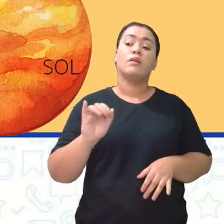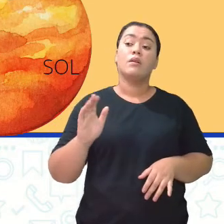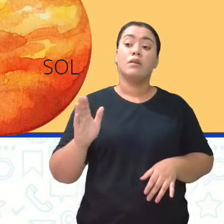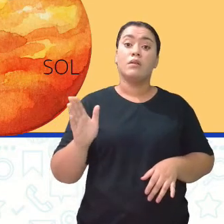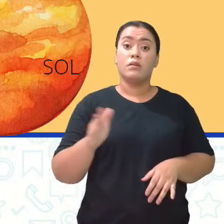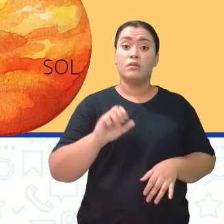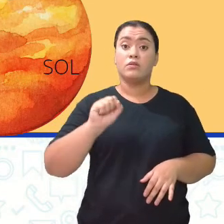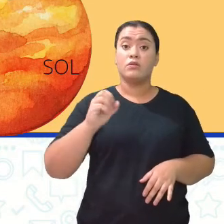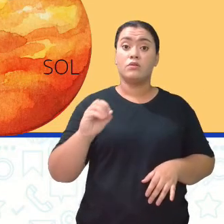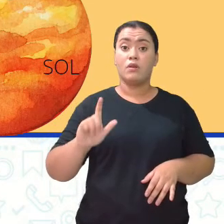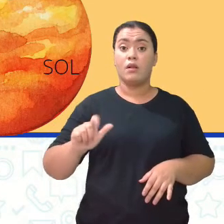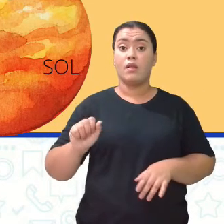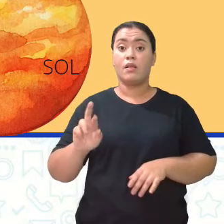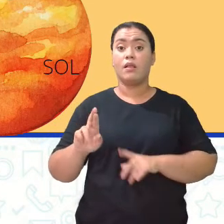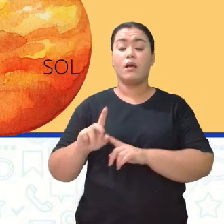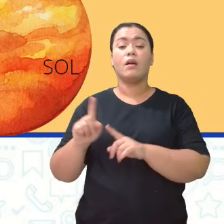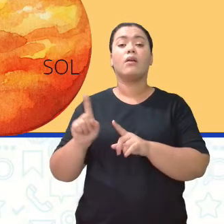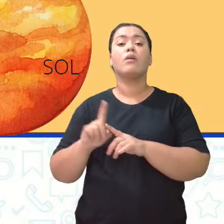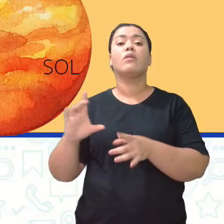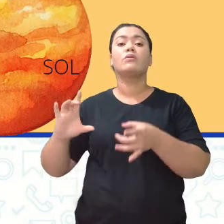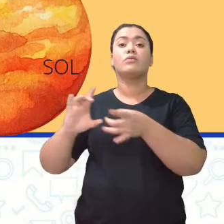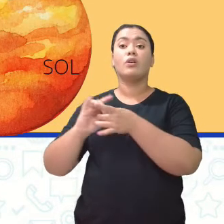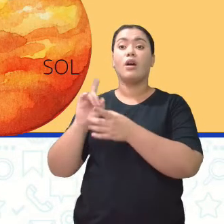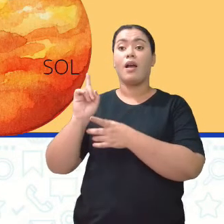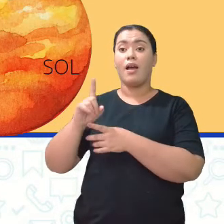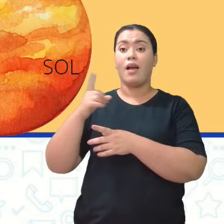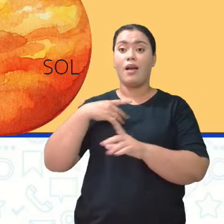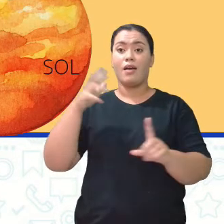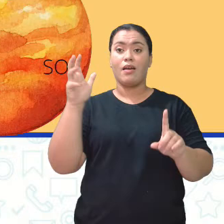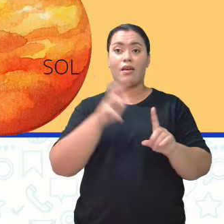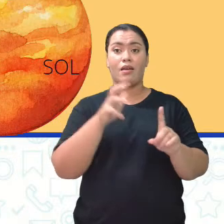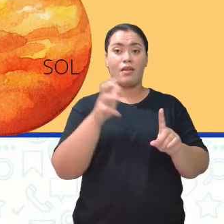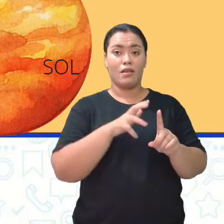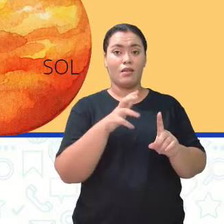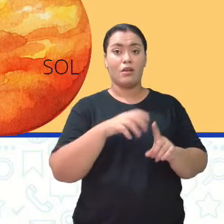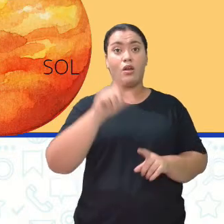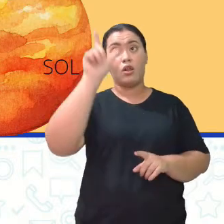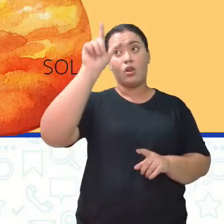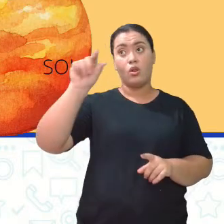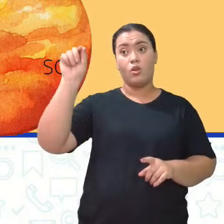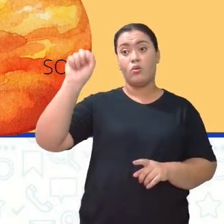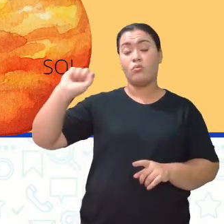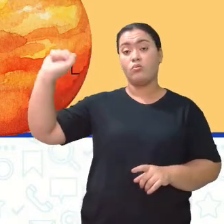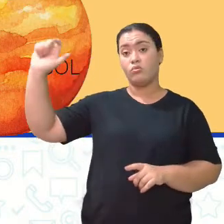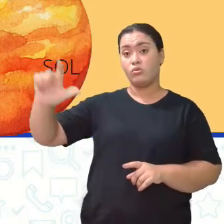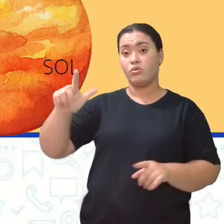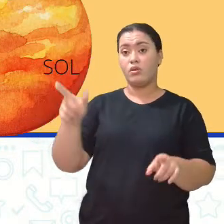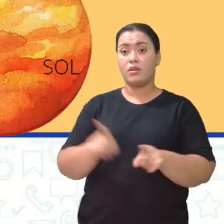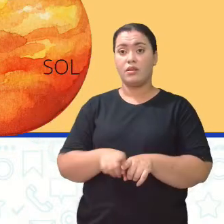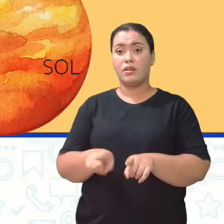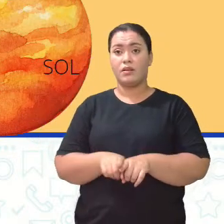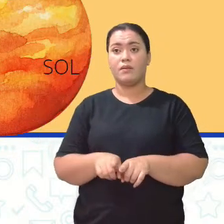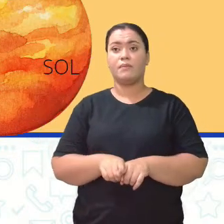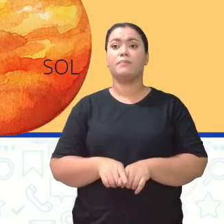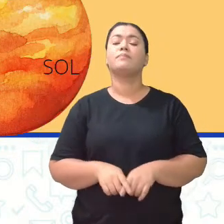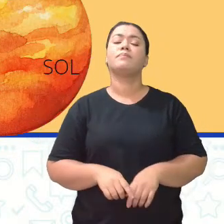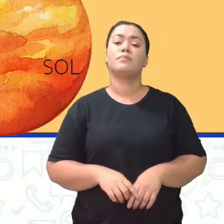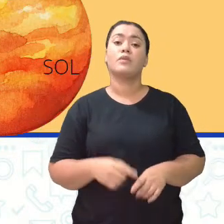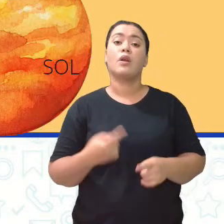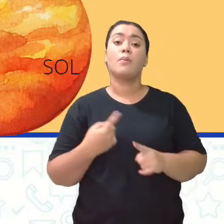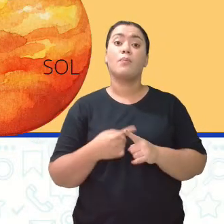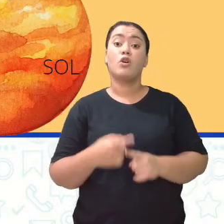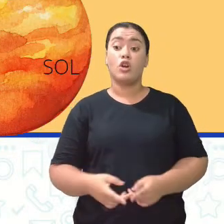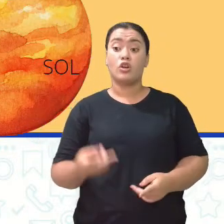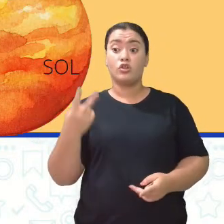é um efeito combinado das marés causada pela Lua e pelo Sol, e é chamado de maré lunisolar, porque os